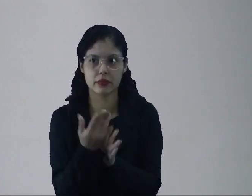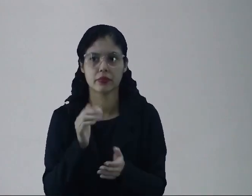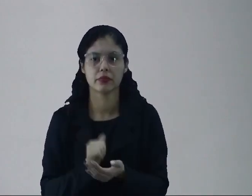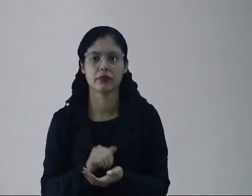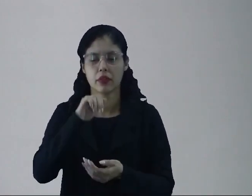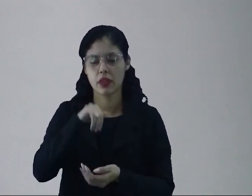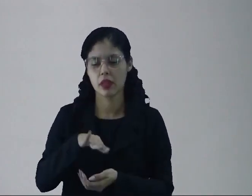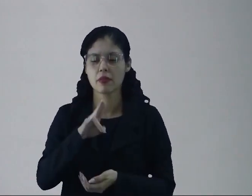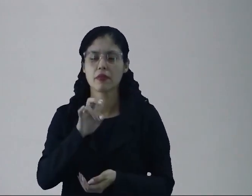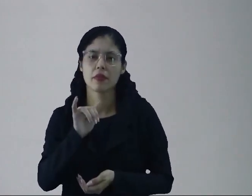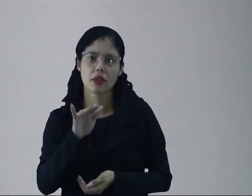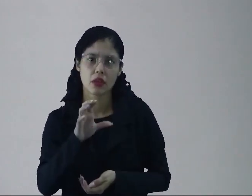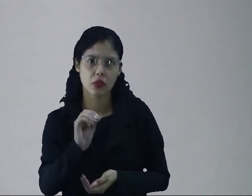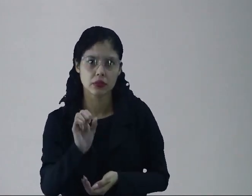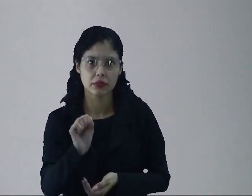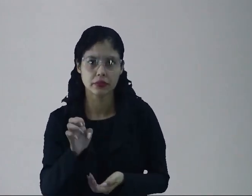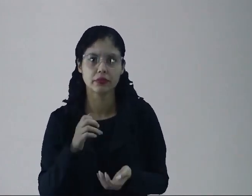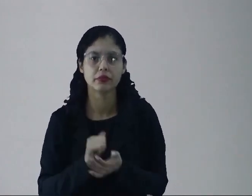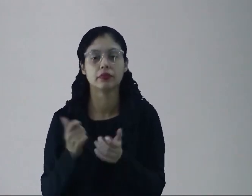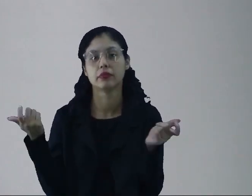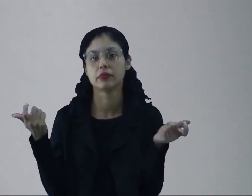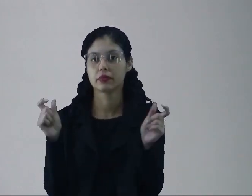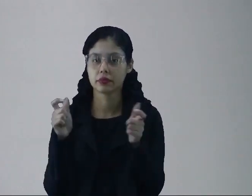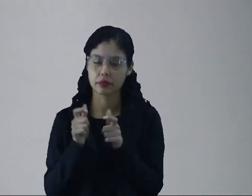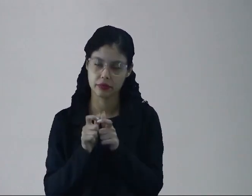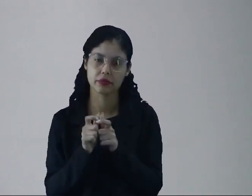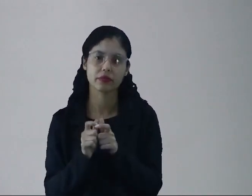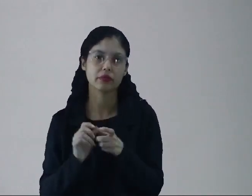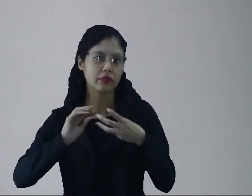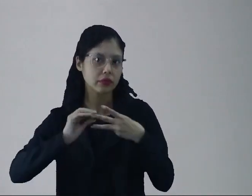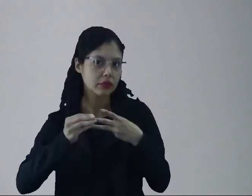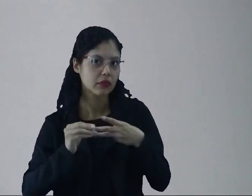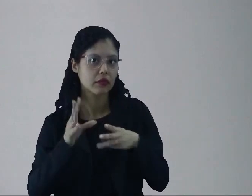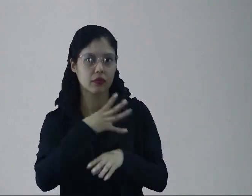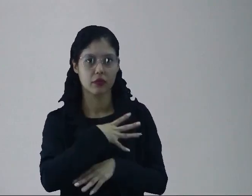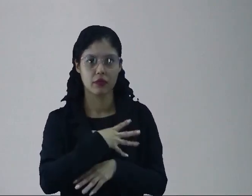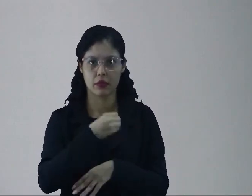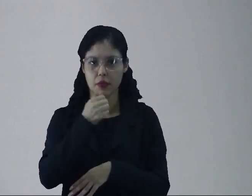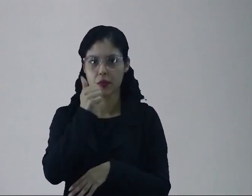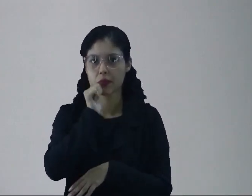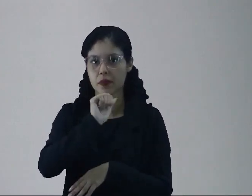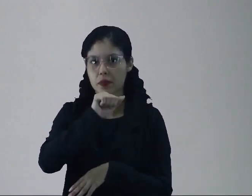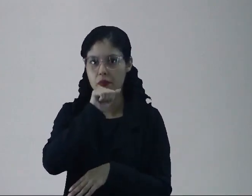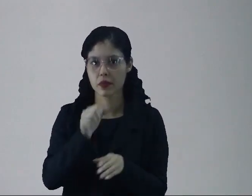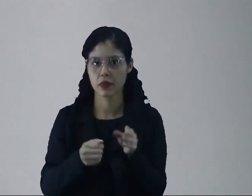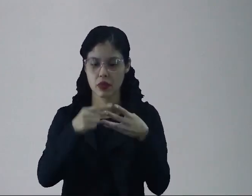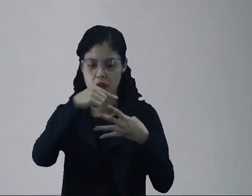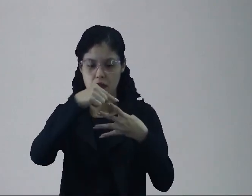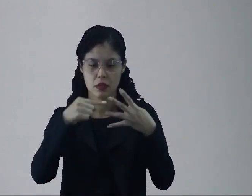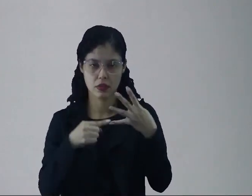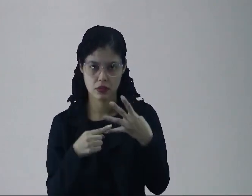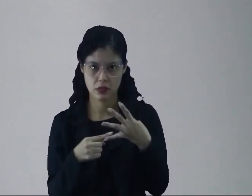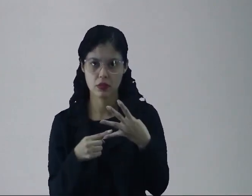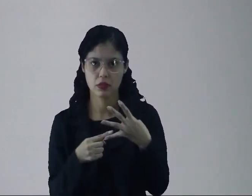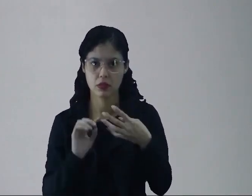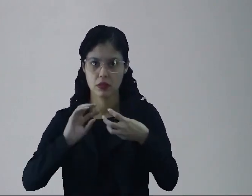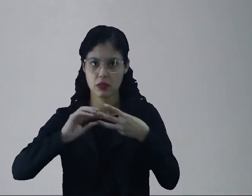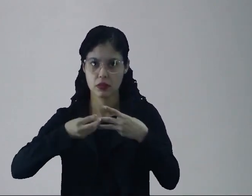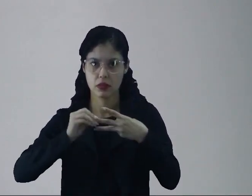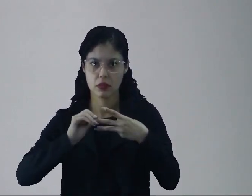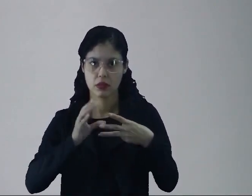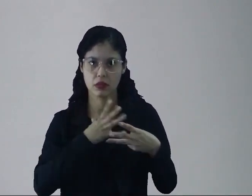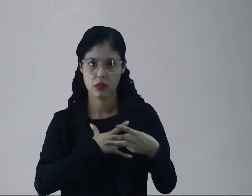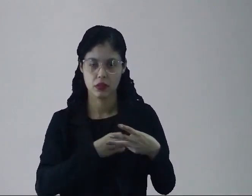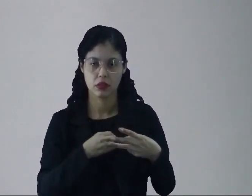a meiose. A meiose já é reducional, então uma célula mãe dá origem a 4 células